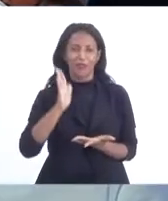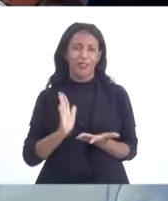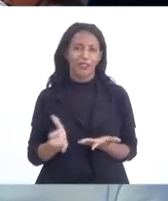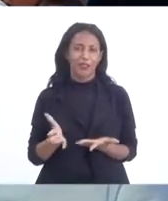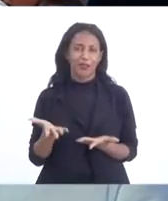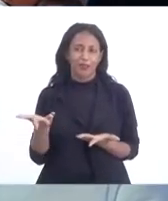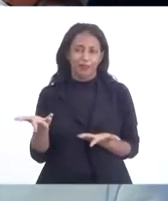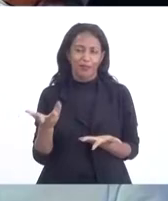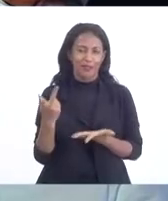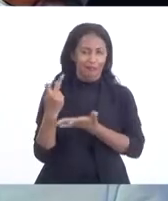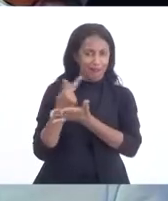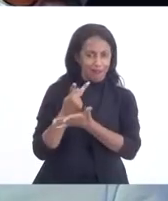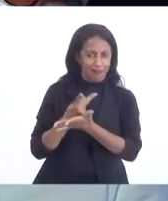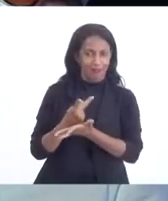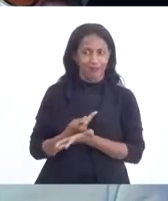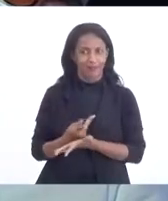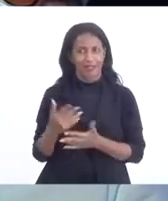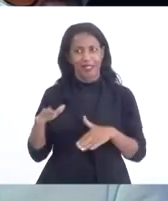por